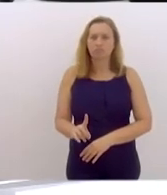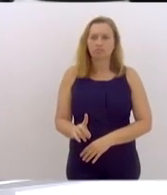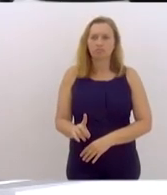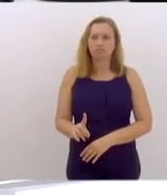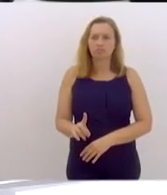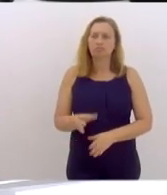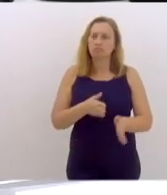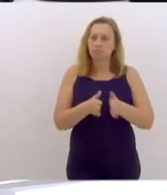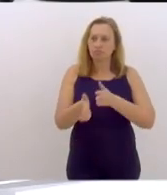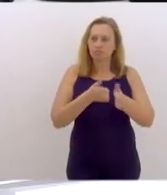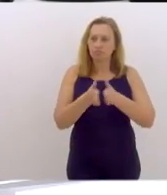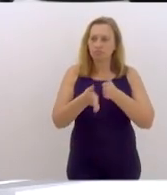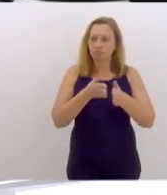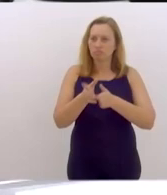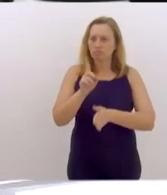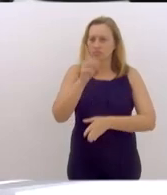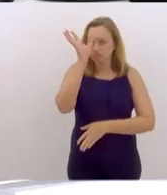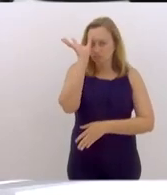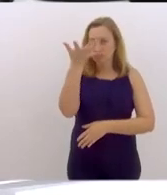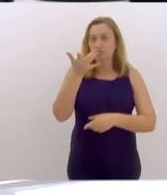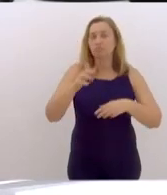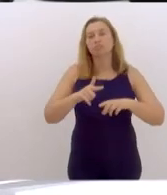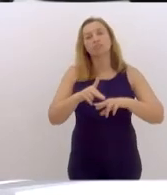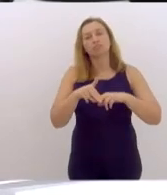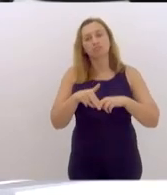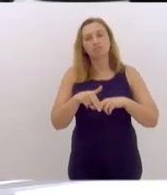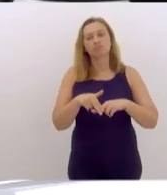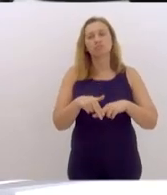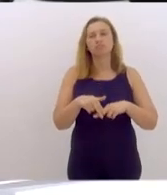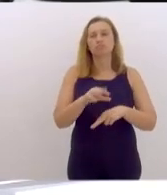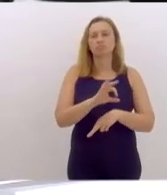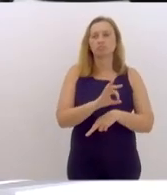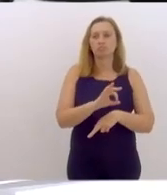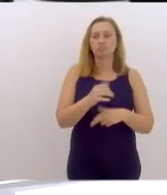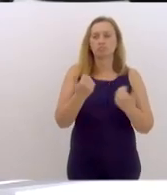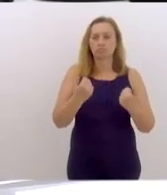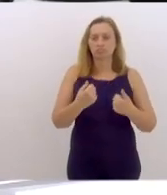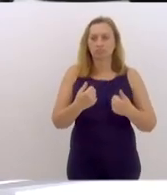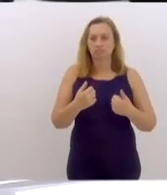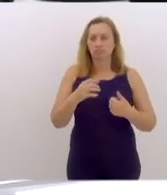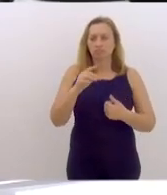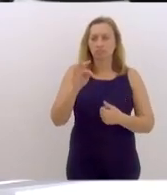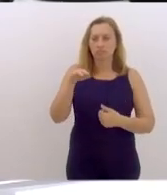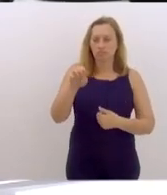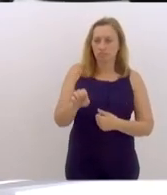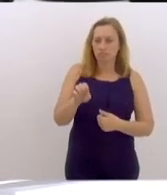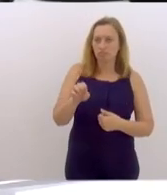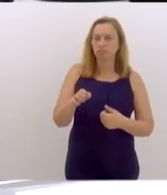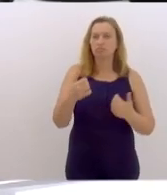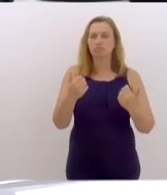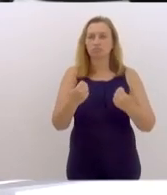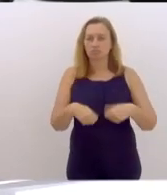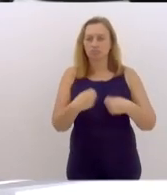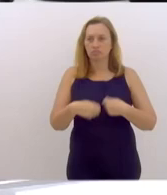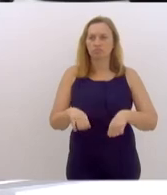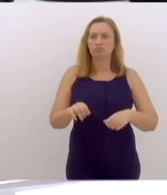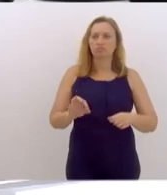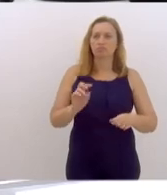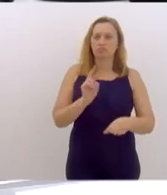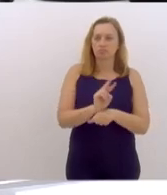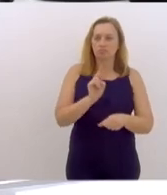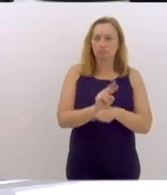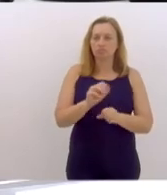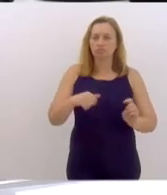estão sendo acessibilidade não será resolvida portanto os agentes precisam ser elementos de proteção da sociedade